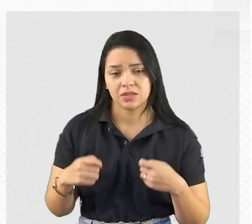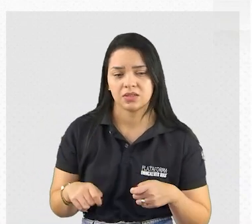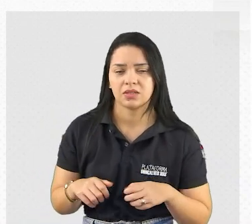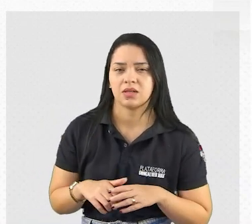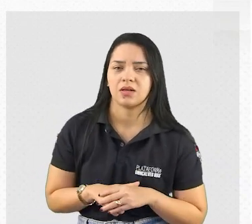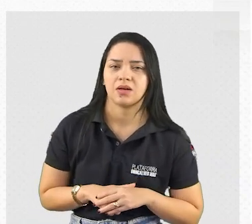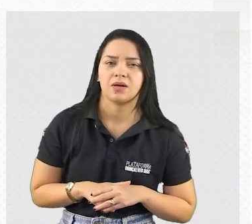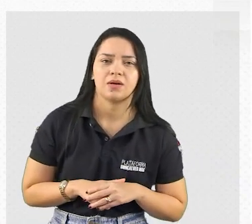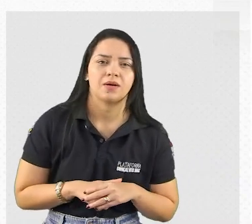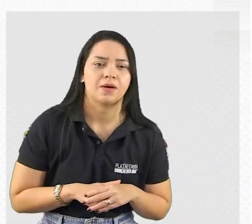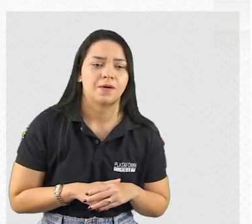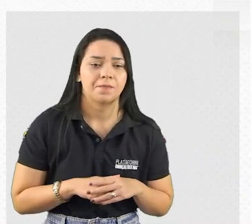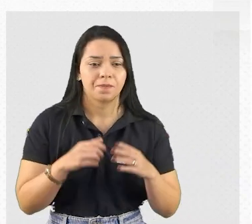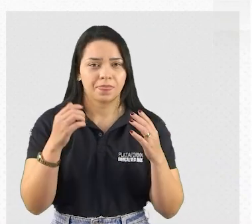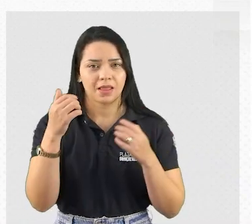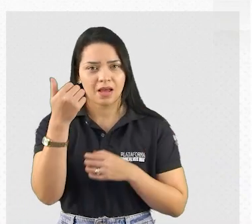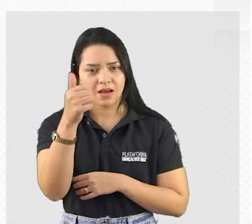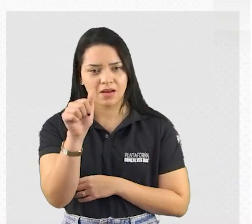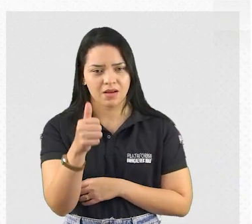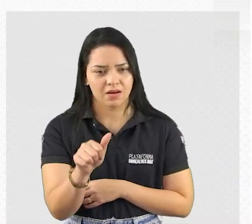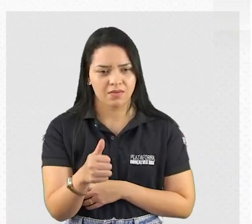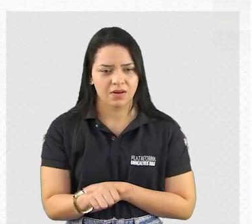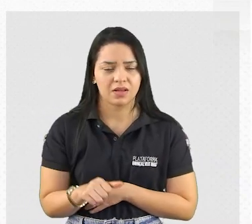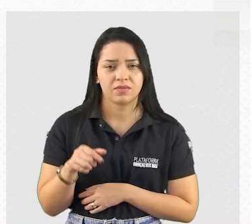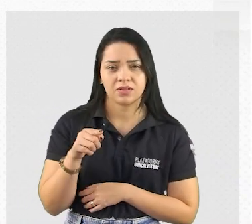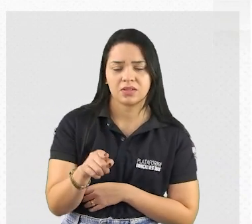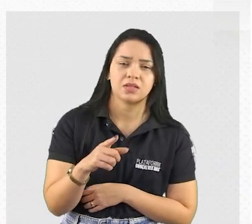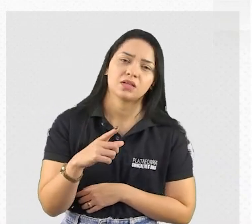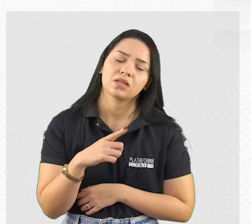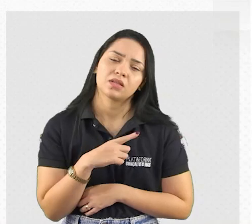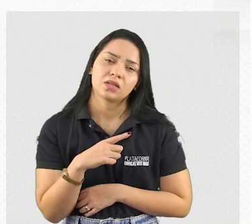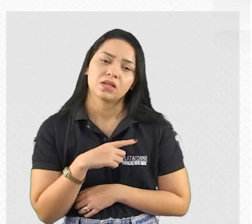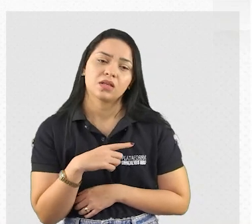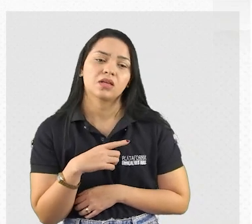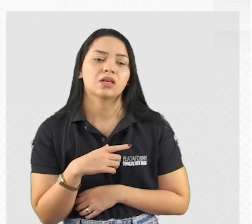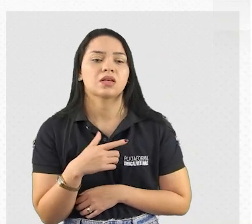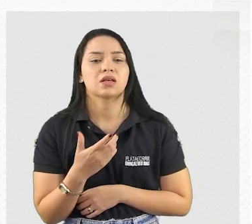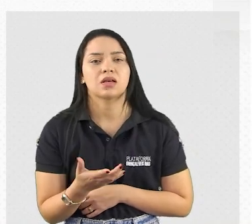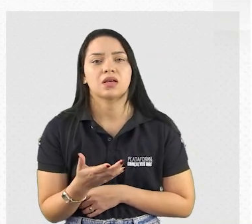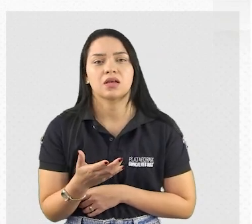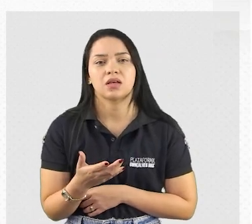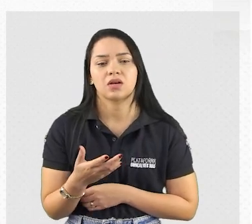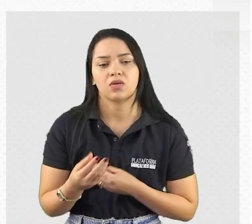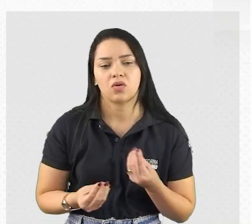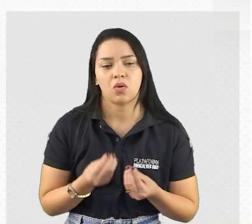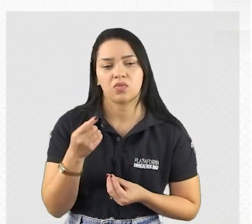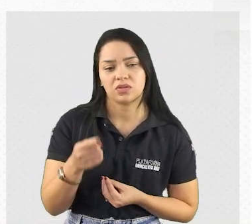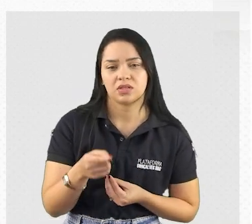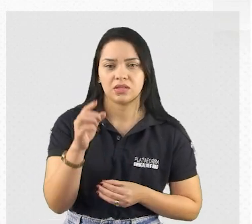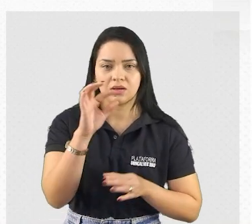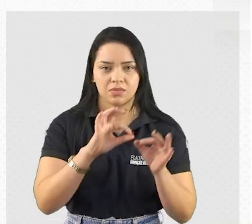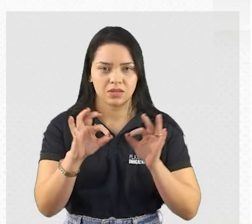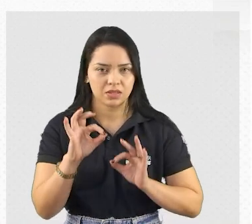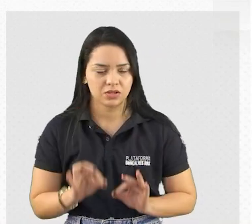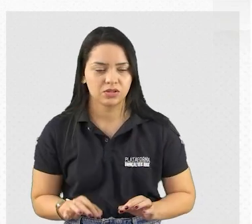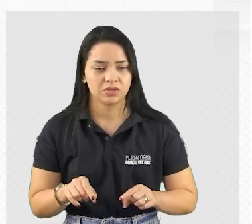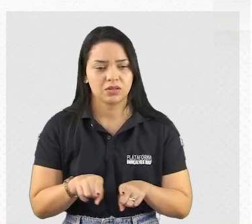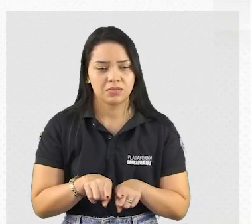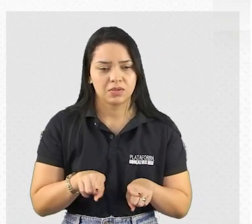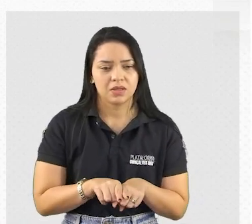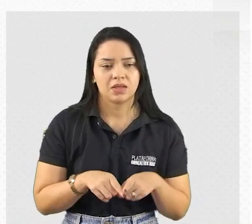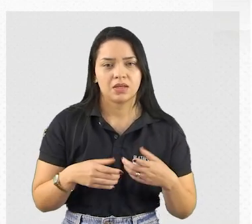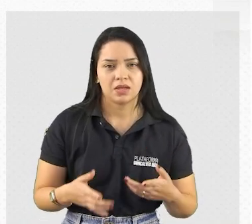Corrigir essas rotas e avaliar é a maneira que você tem de monitorar a forma como você está planejando e a forma como você